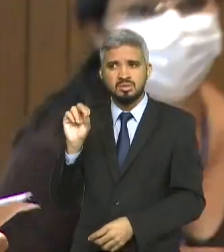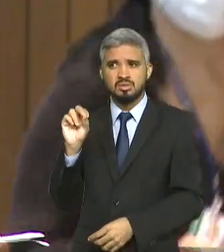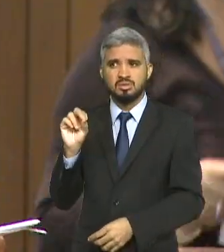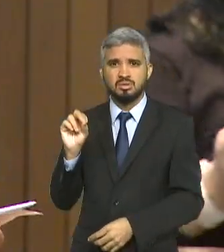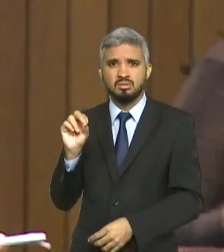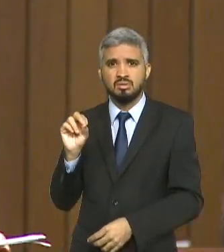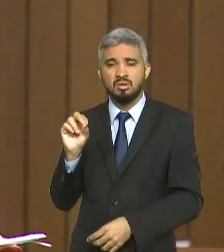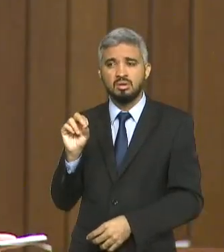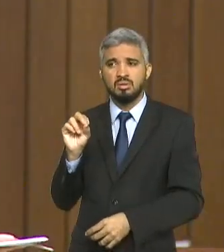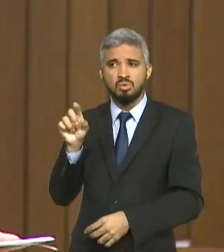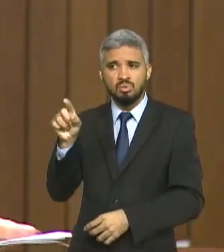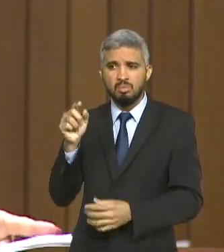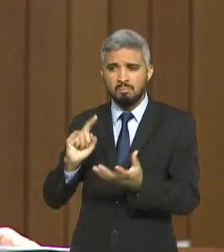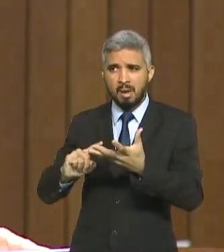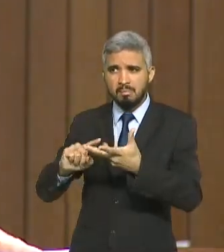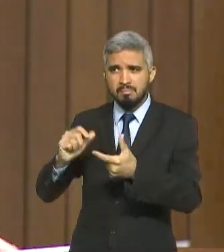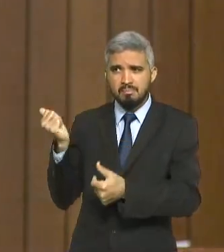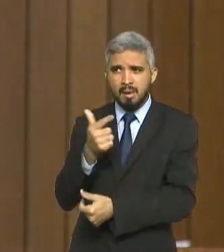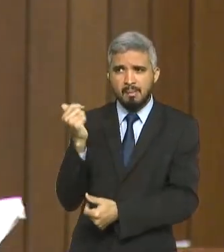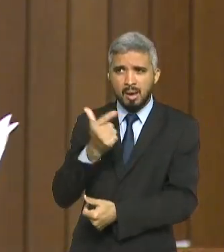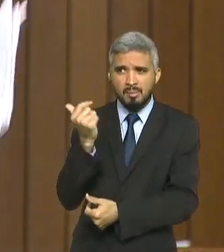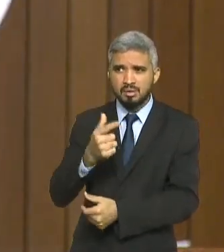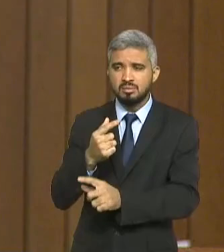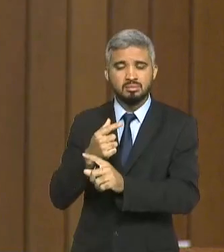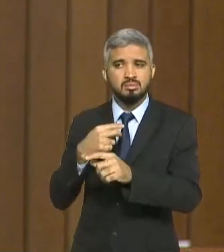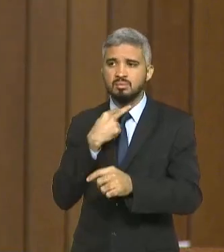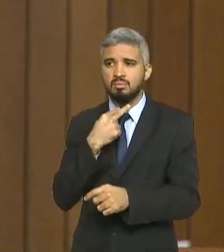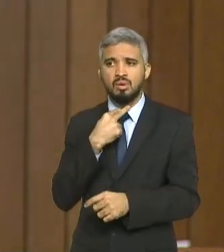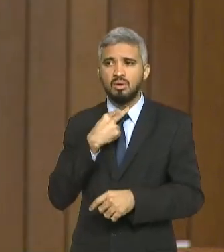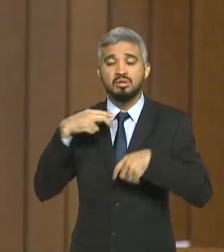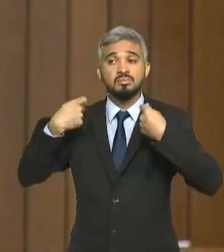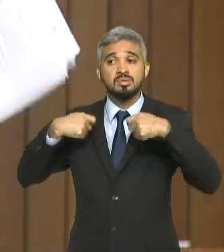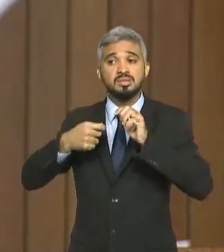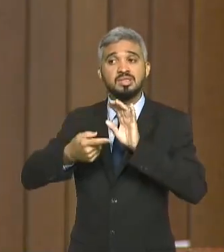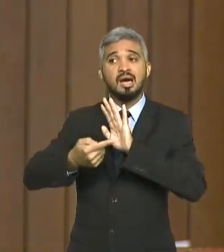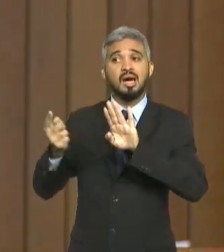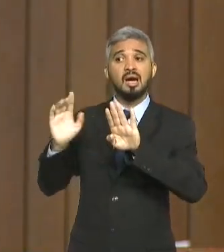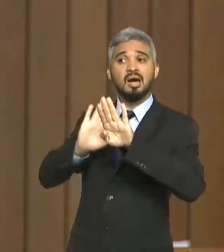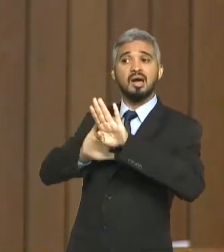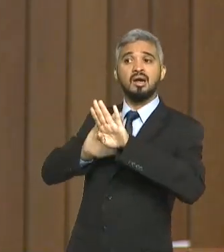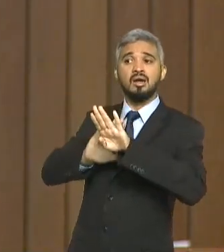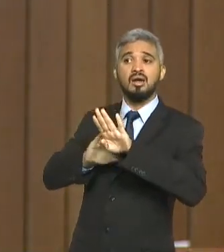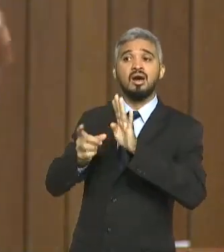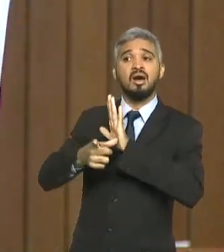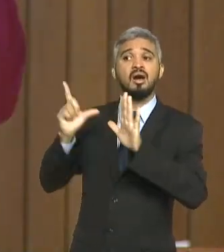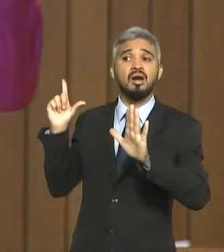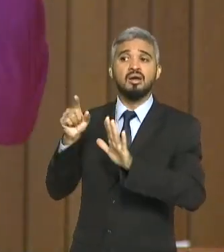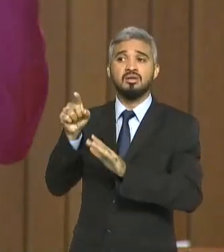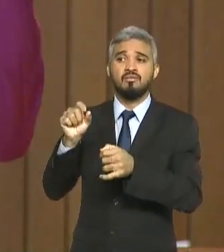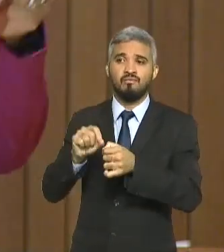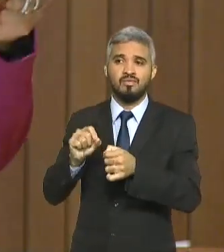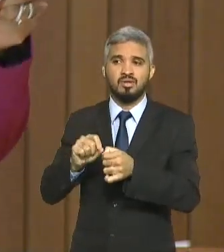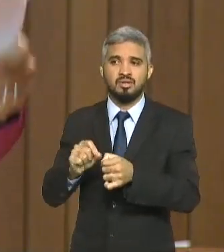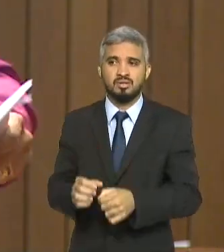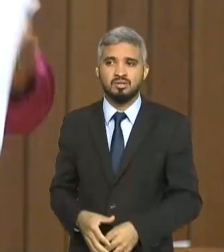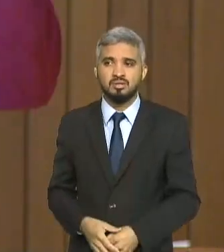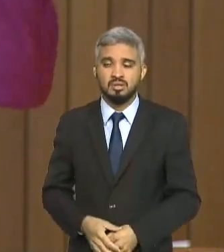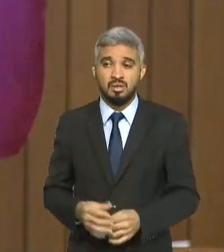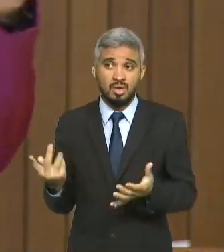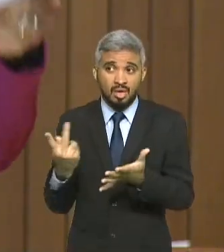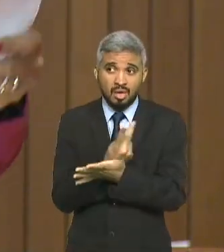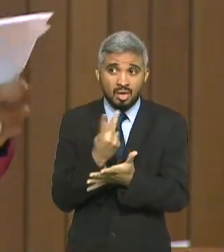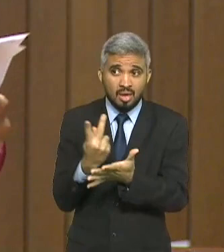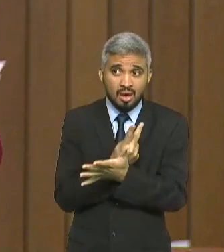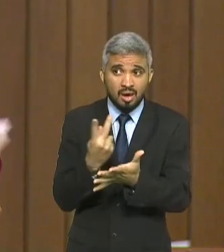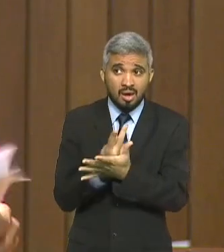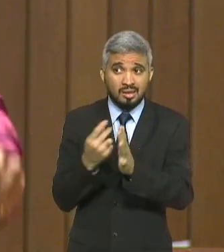eu acho que antes da gente fazer um apontamento, a gente deve olhar para o próprio umbigo. Porque o que tem de errado, eu trago aqui nas minhas mãos, o que tem de errado na